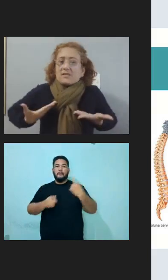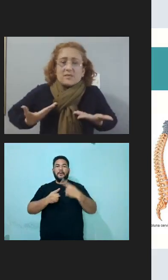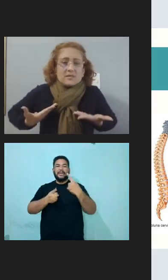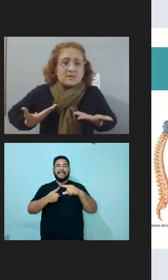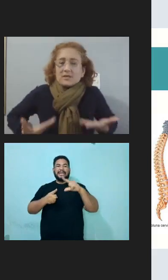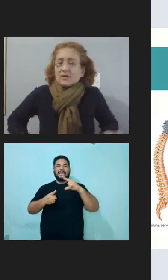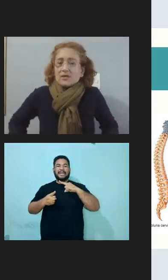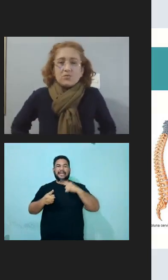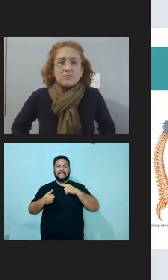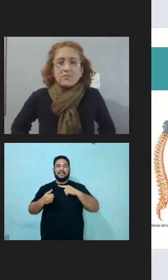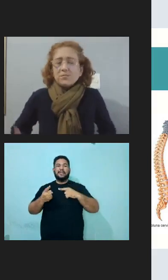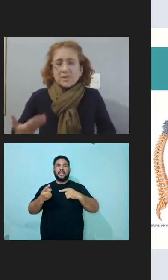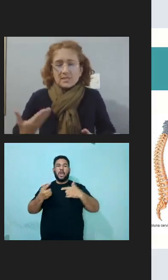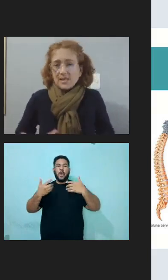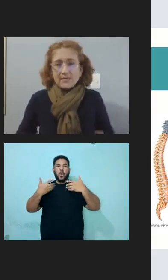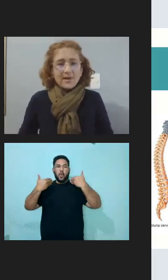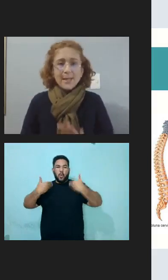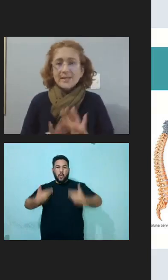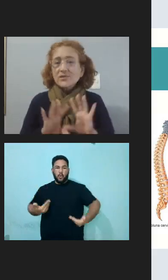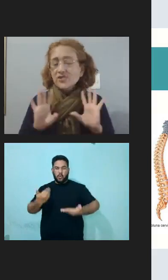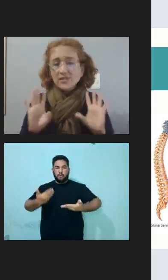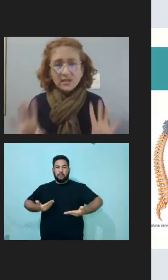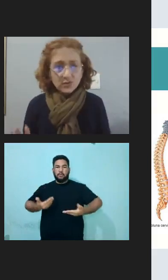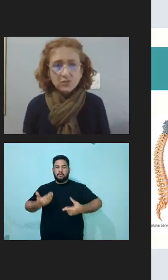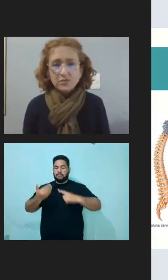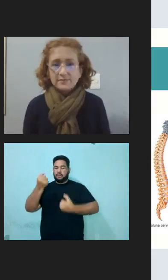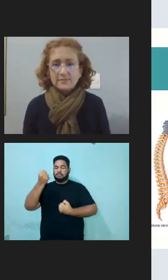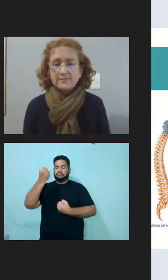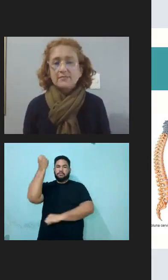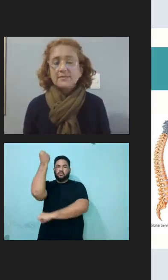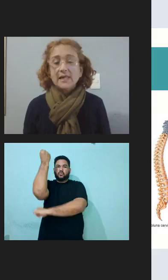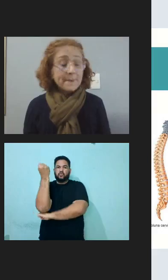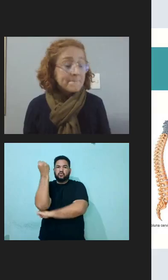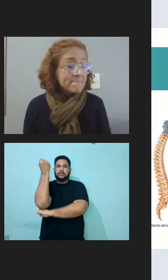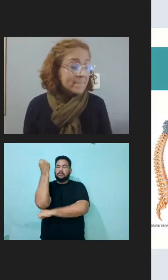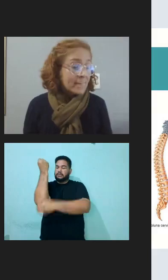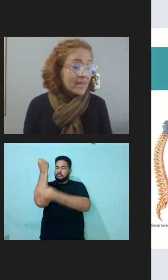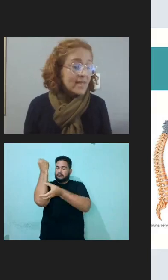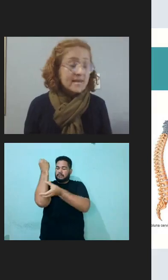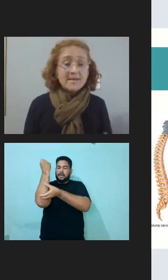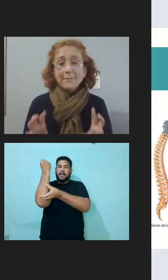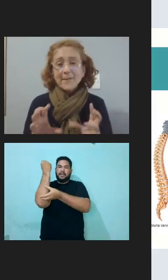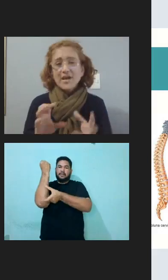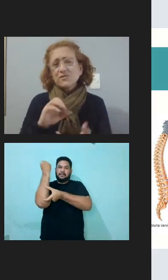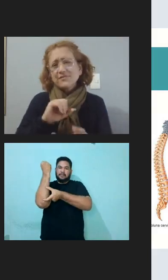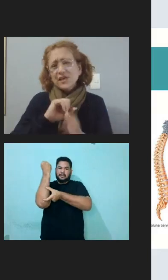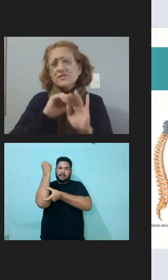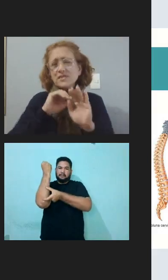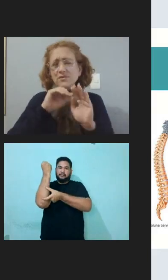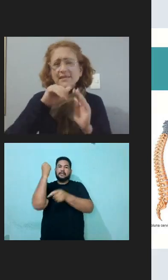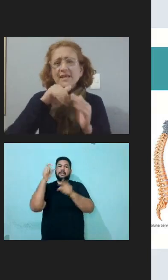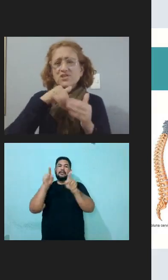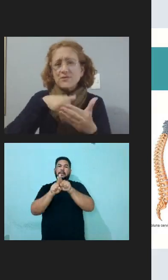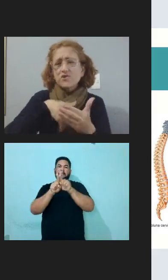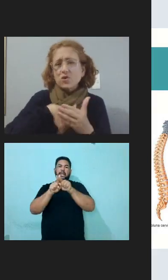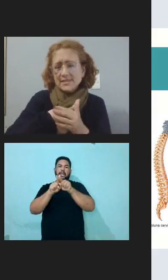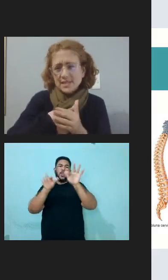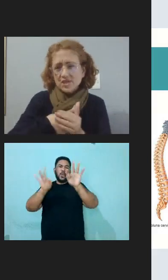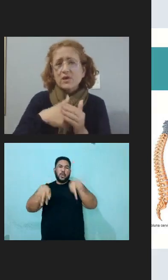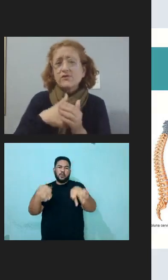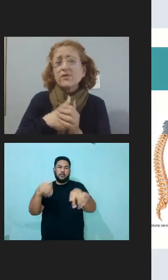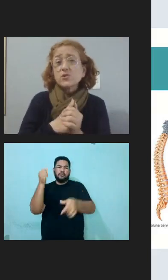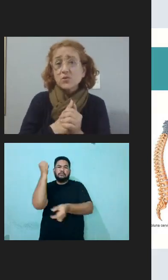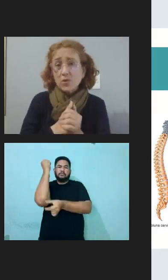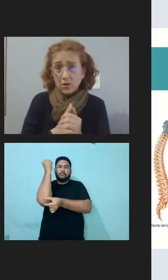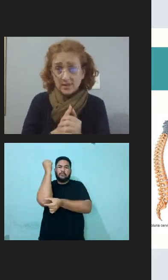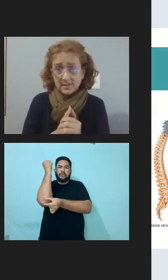para cima, do umbigo para cima, é ela que sustenta tudo, tá? E a parte do finalzinho ali que a gente chama de coxígea,